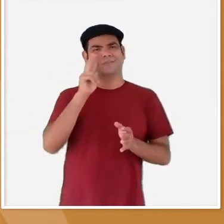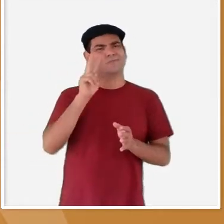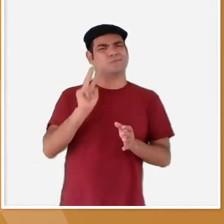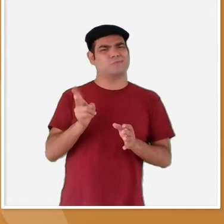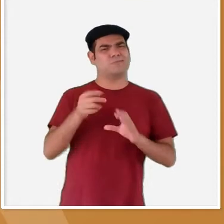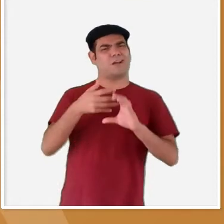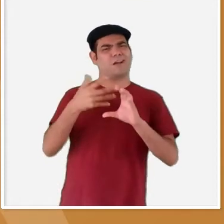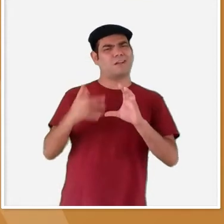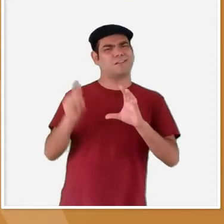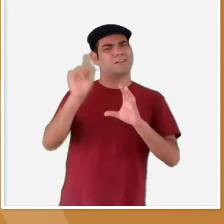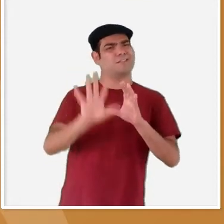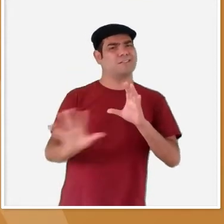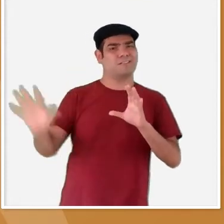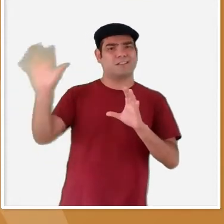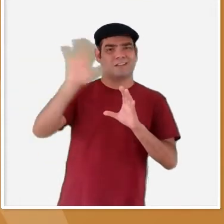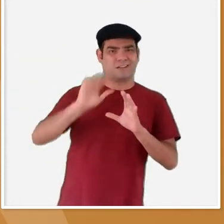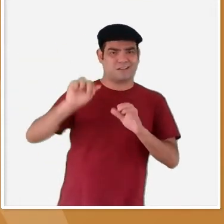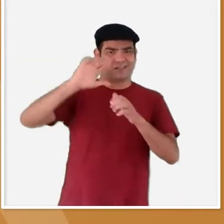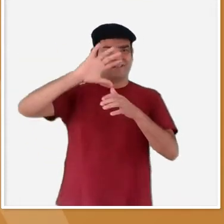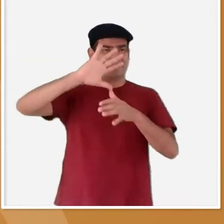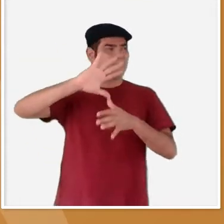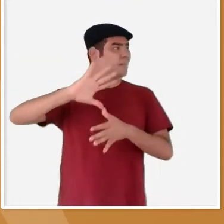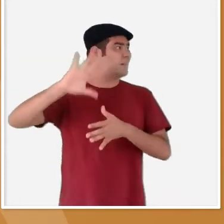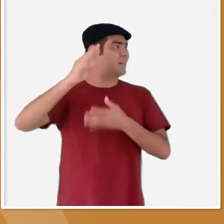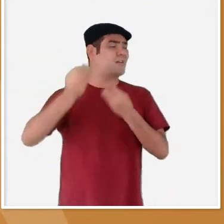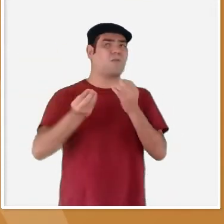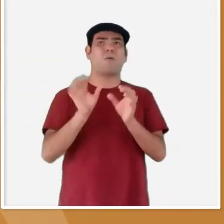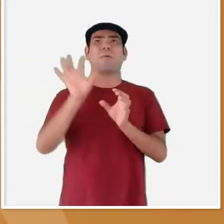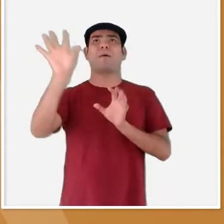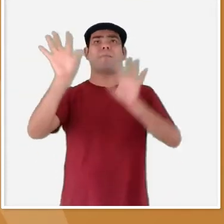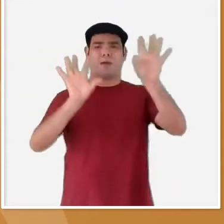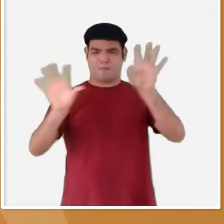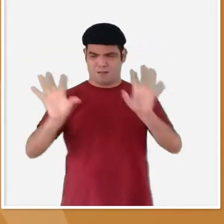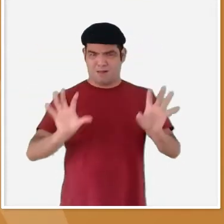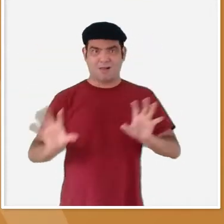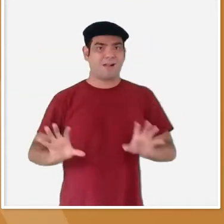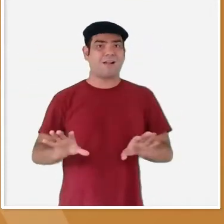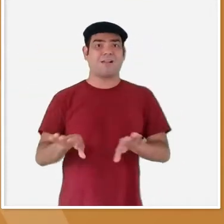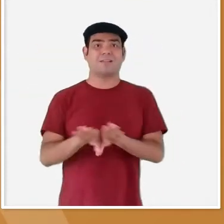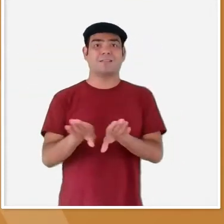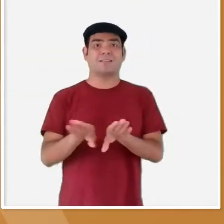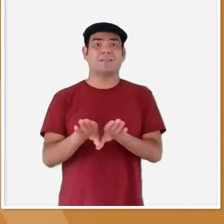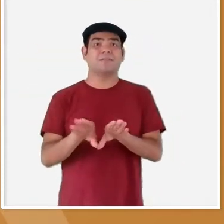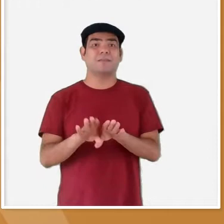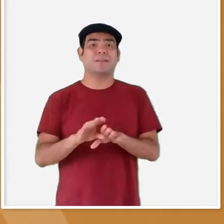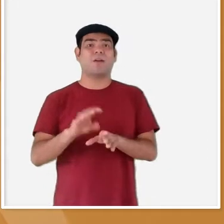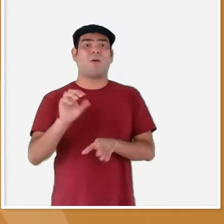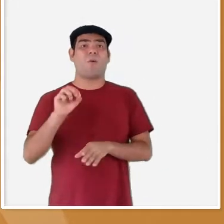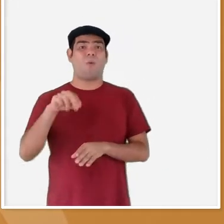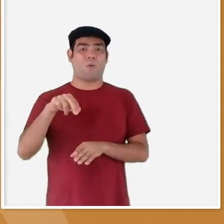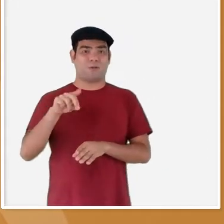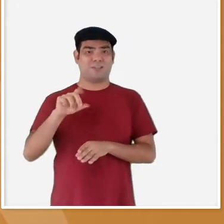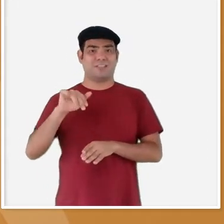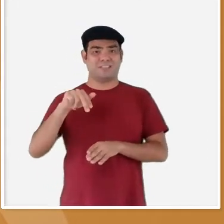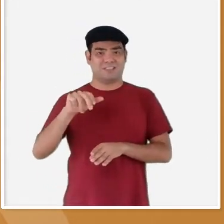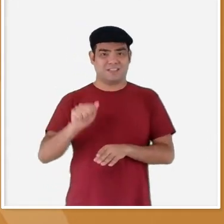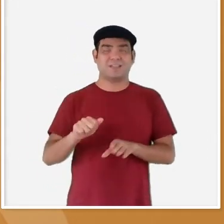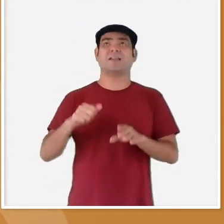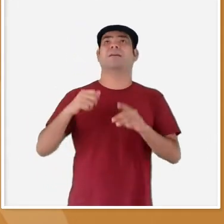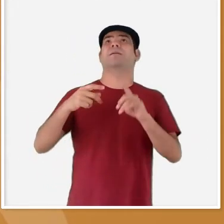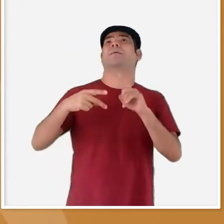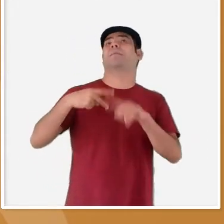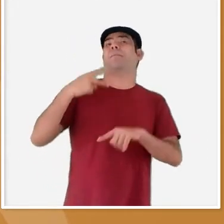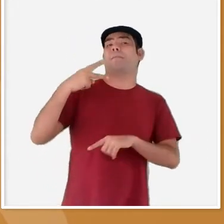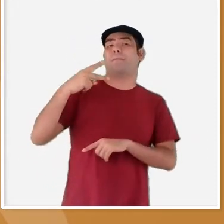América, vimos aí como a América está distribuída e vimos essa América Andina, a América Platina e as Guianas, tá